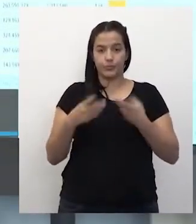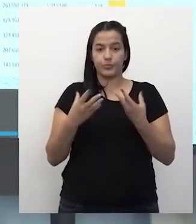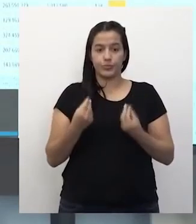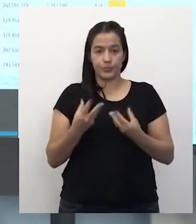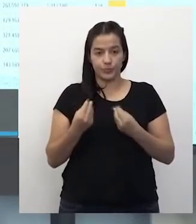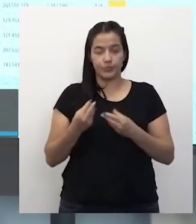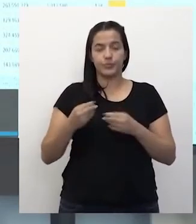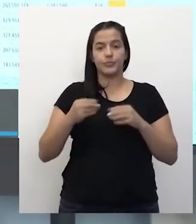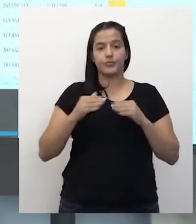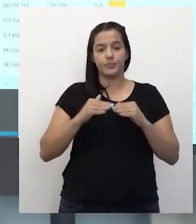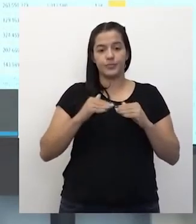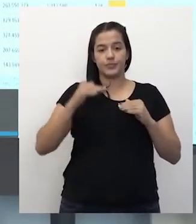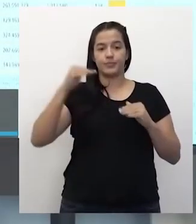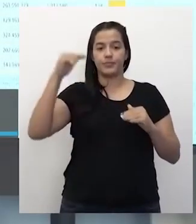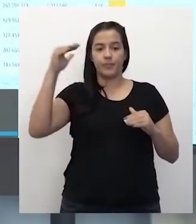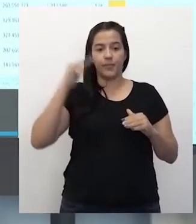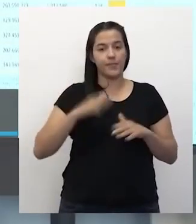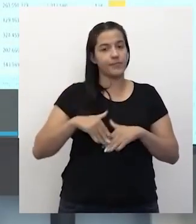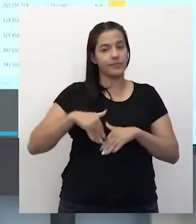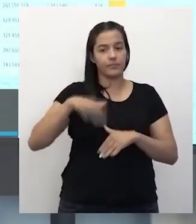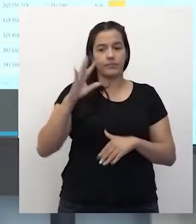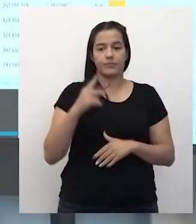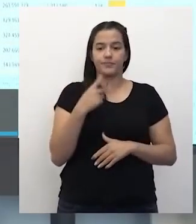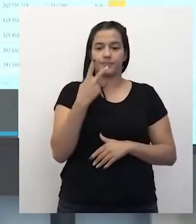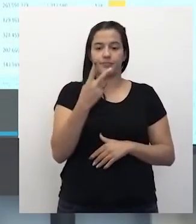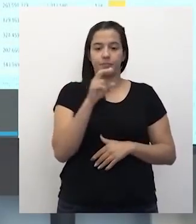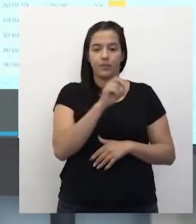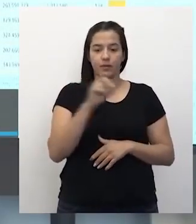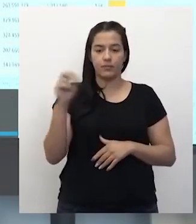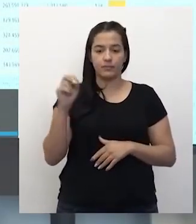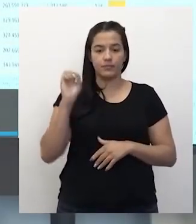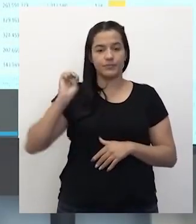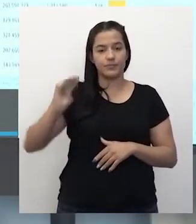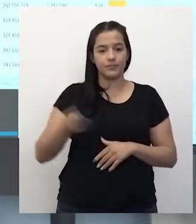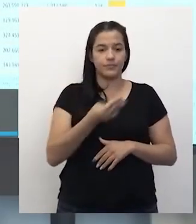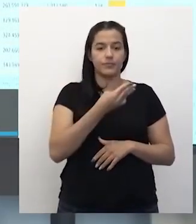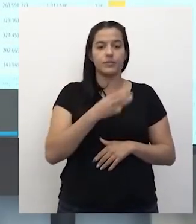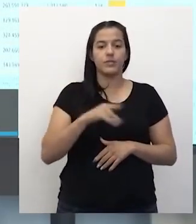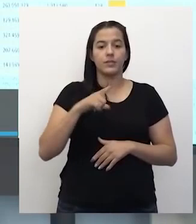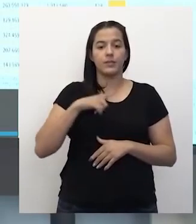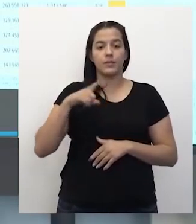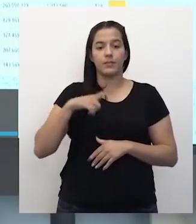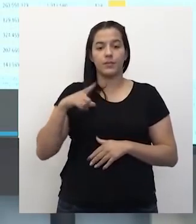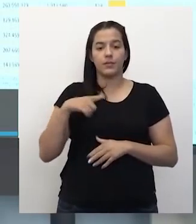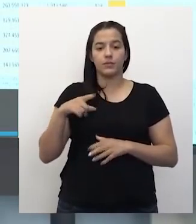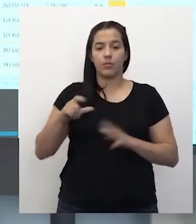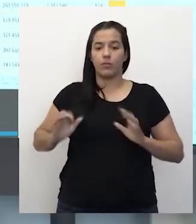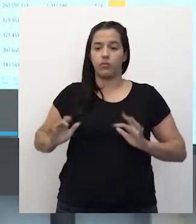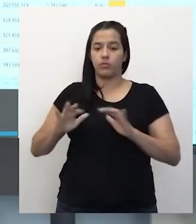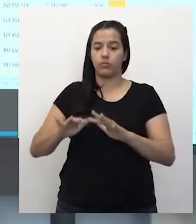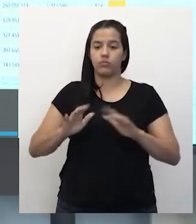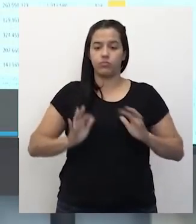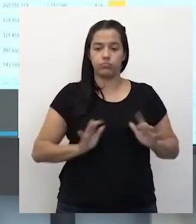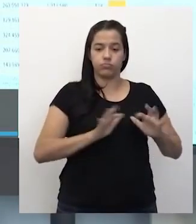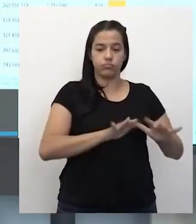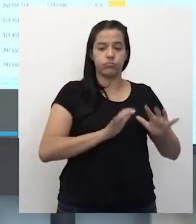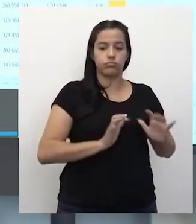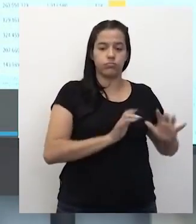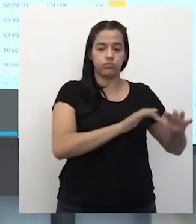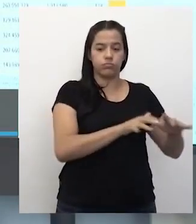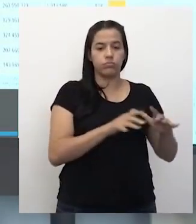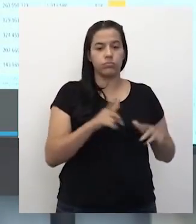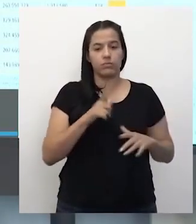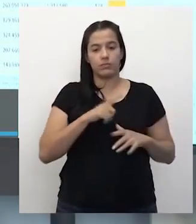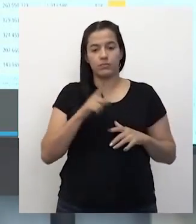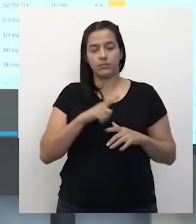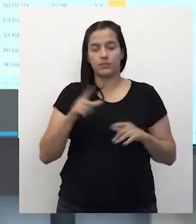absoluta elevada, né? Mais de 212 milhões de habitantes, mas não é povoada, porque sua densidade demográfica é uma média